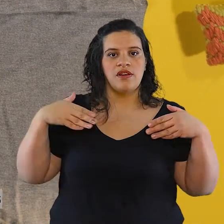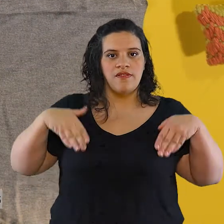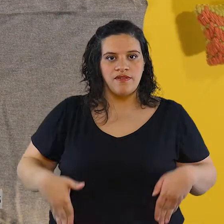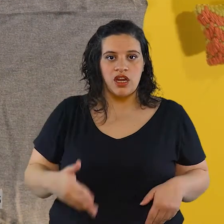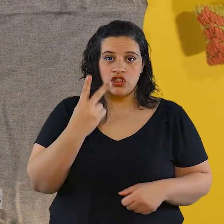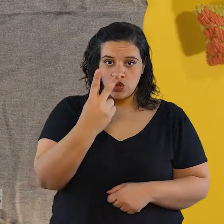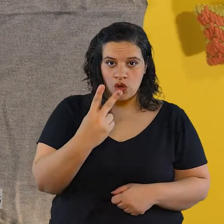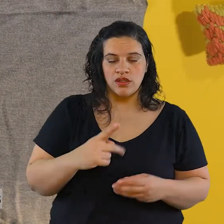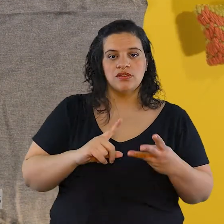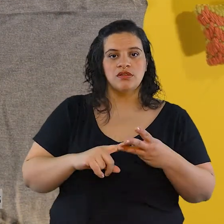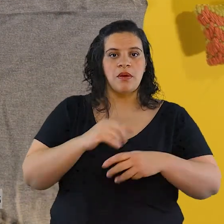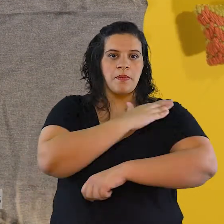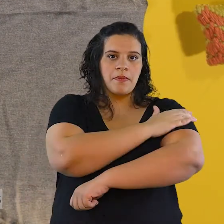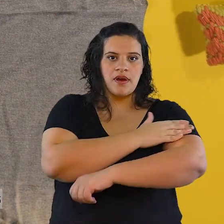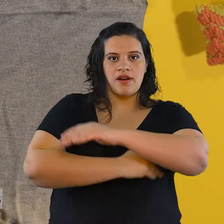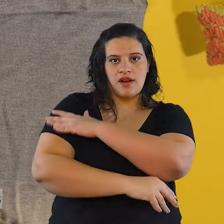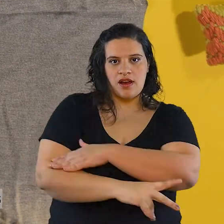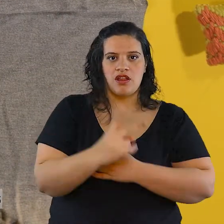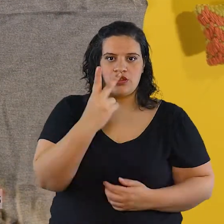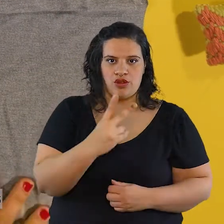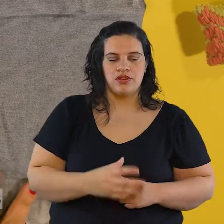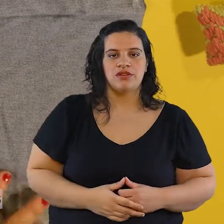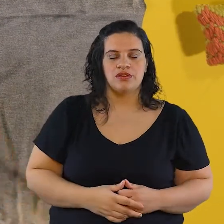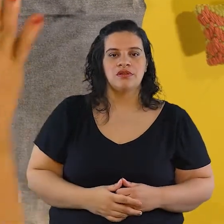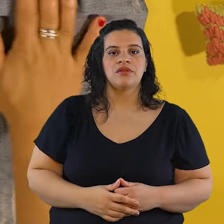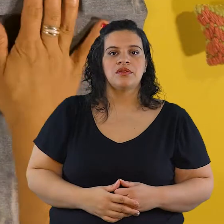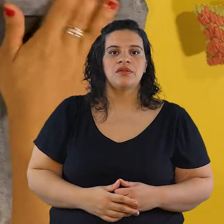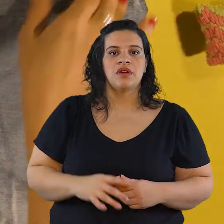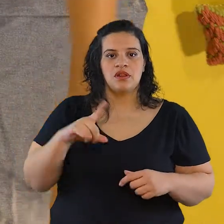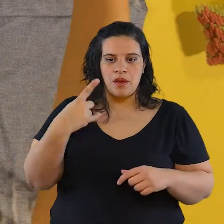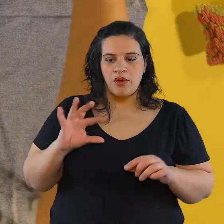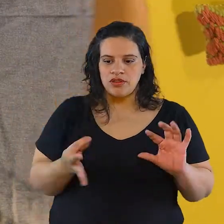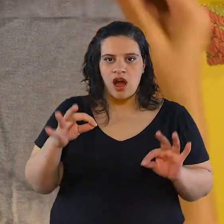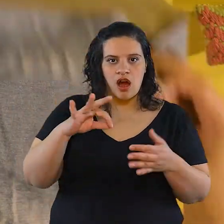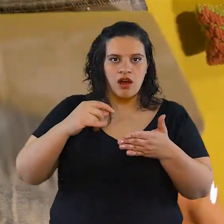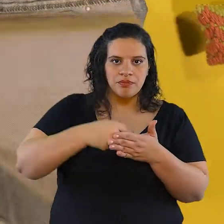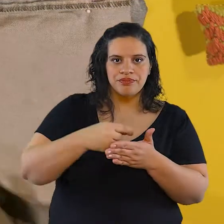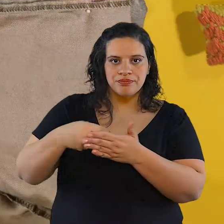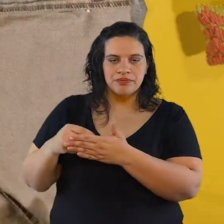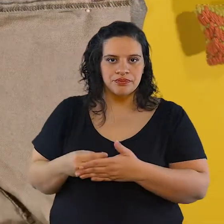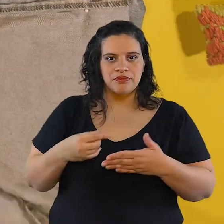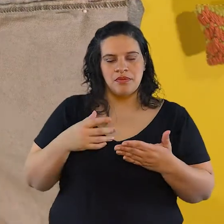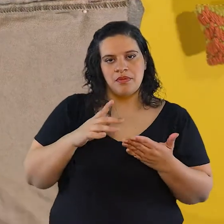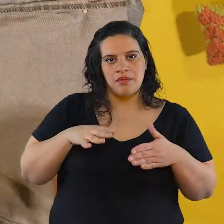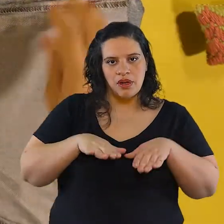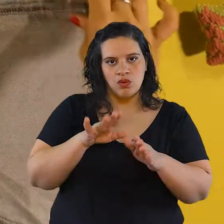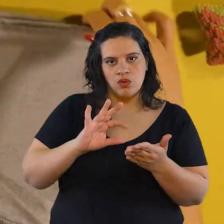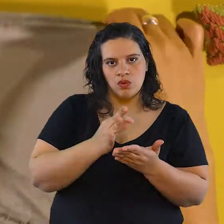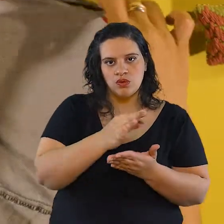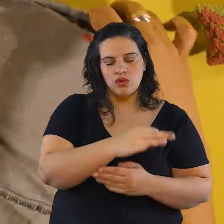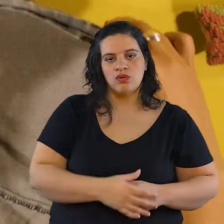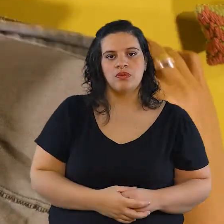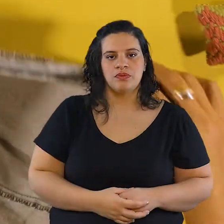costas, duas frentes e duas mangas. E alfinetar elas para poder